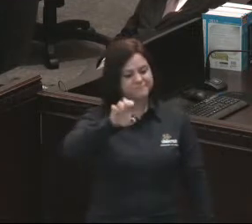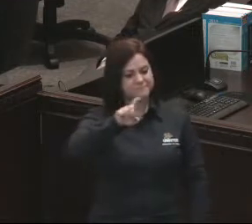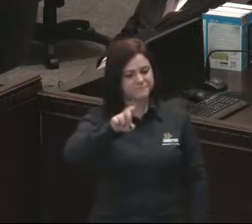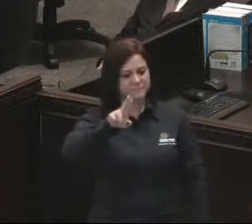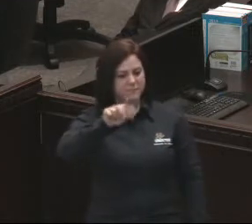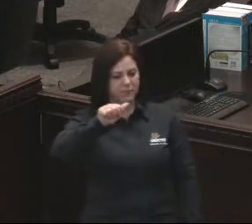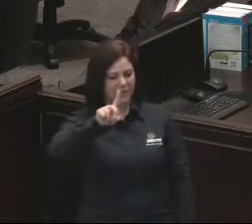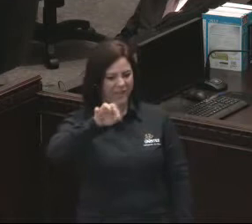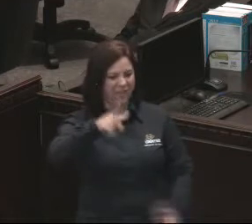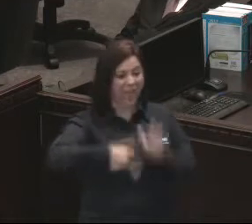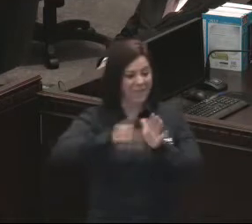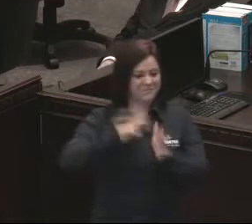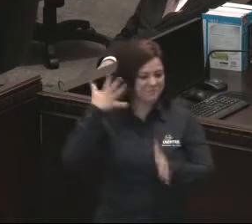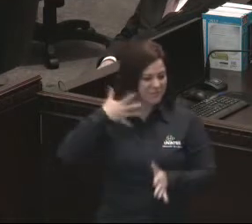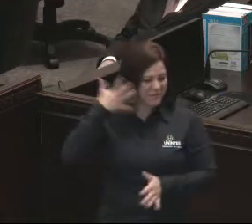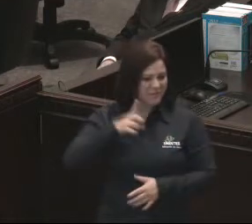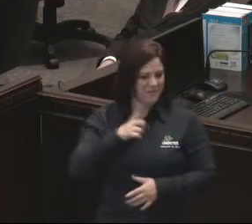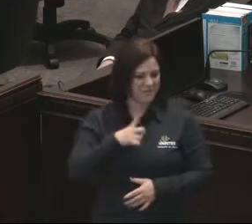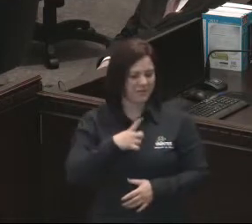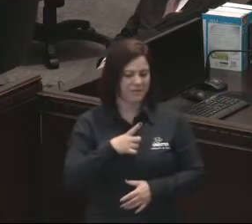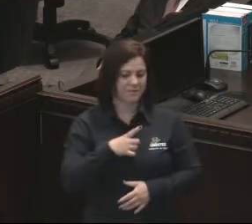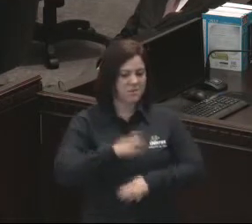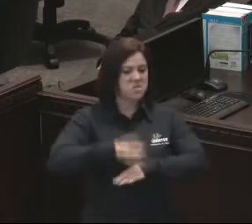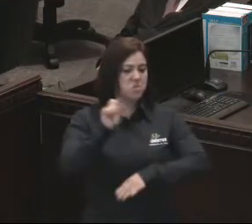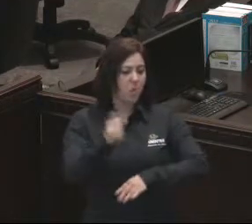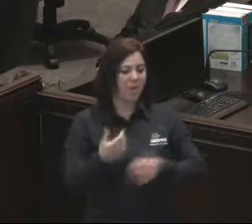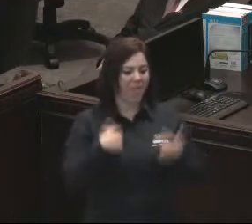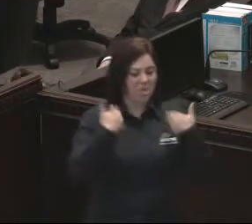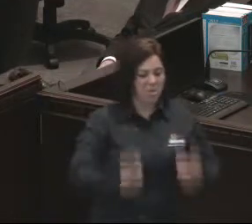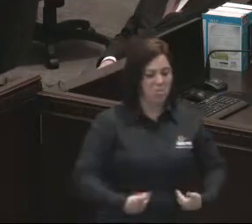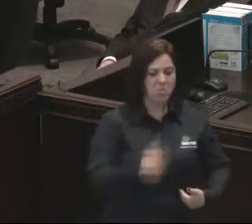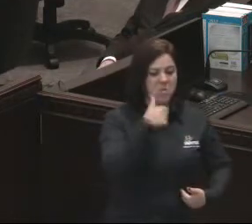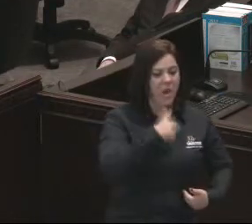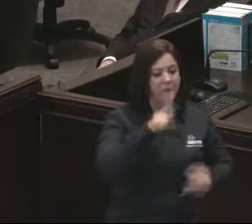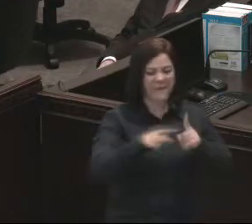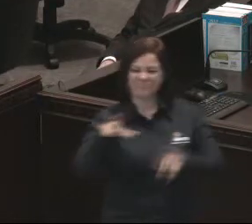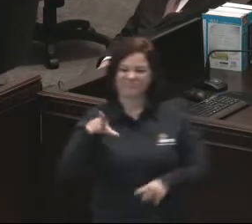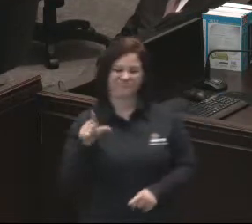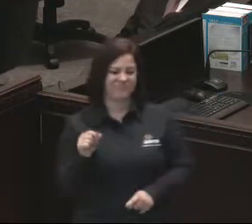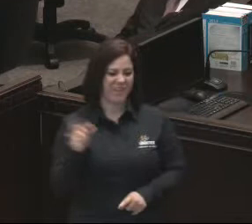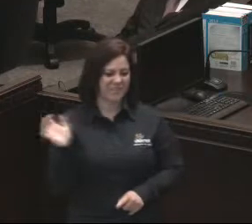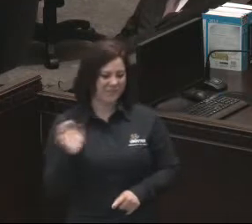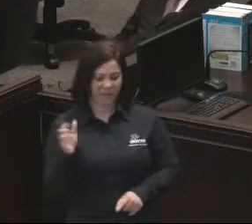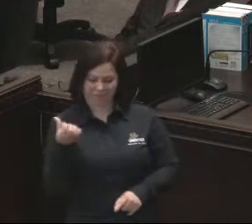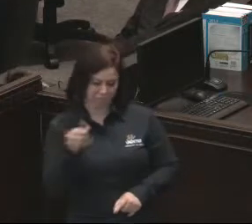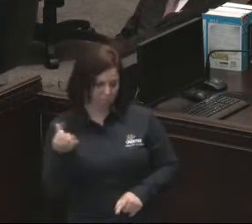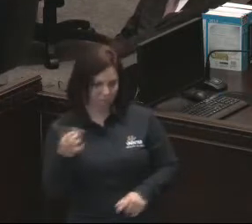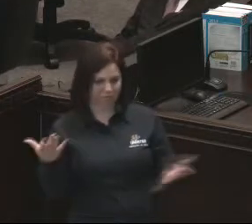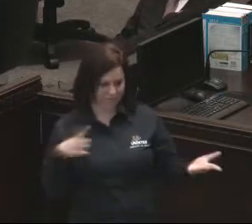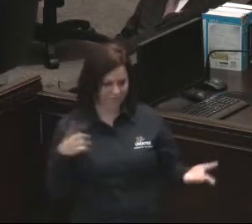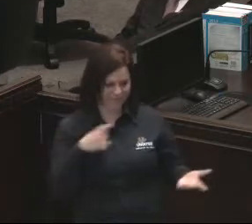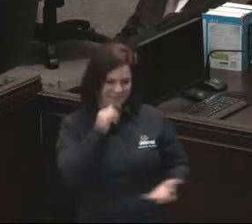que a doutora Silvana discutiu anteriormente é uma questão importante e que deve ser discutida também